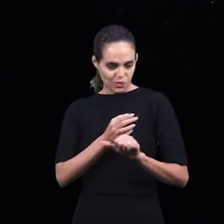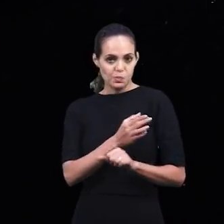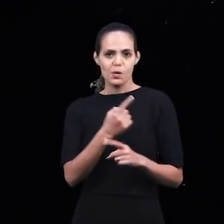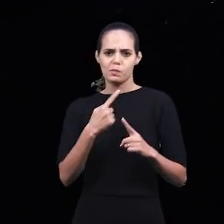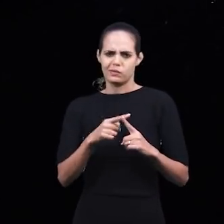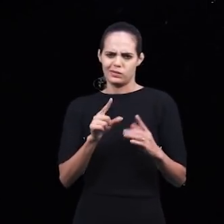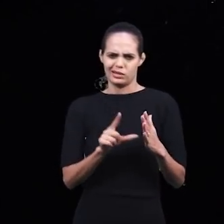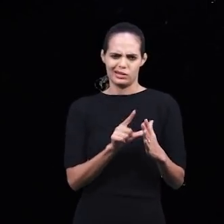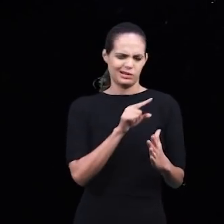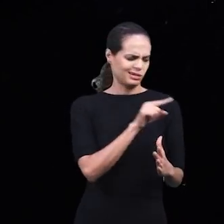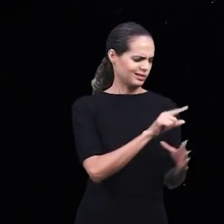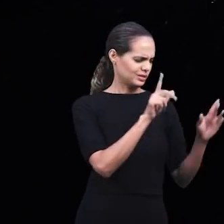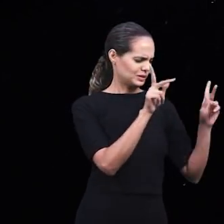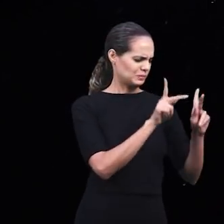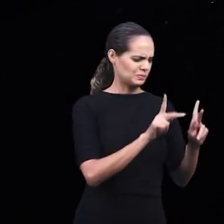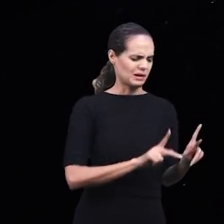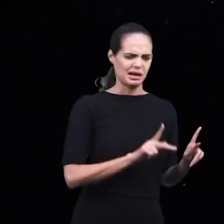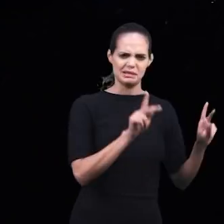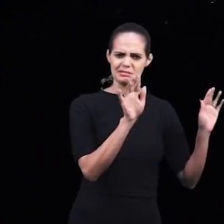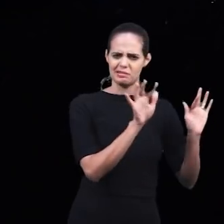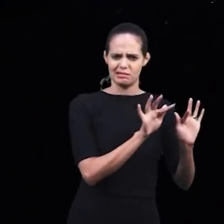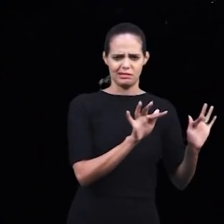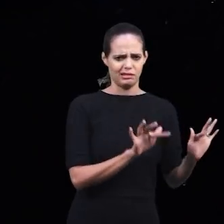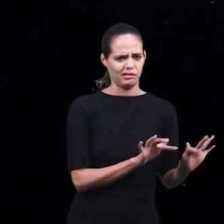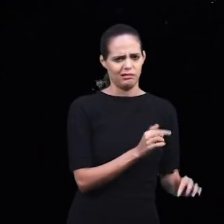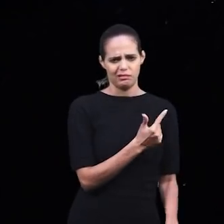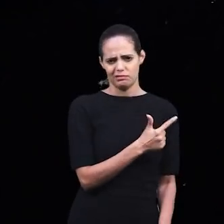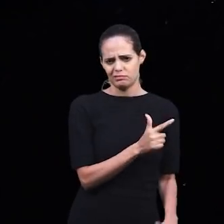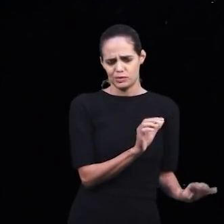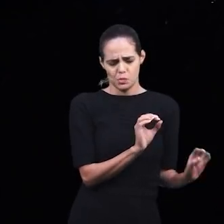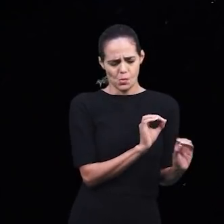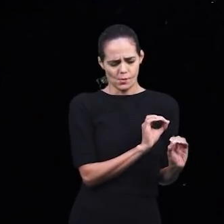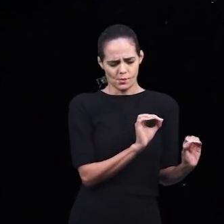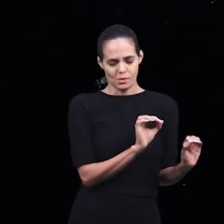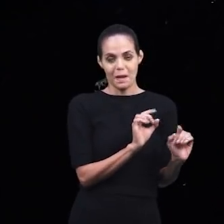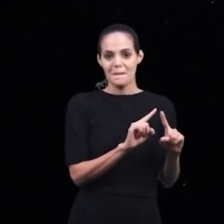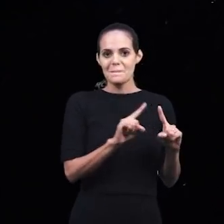paz nem alegria, até que o